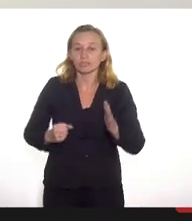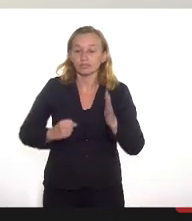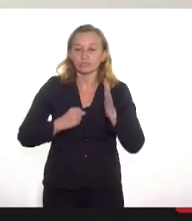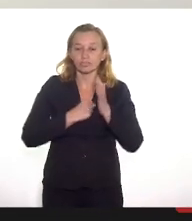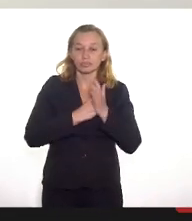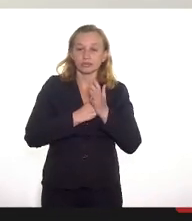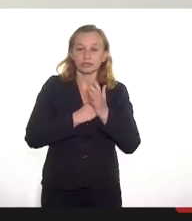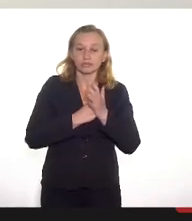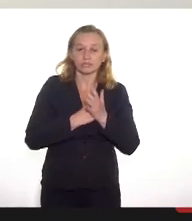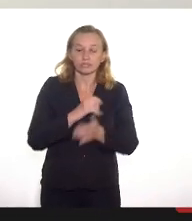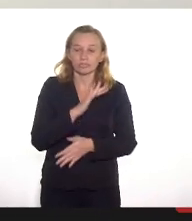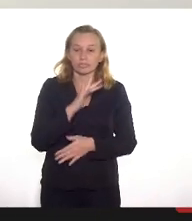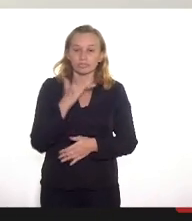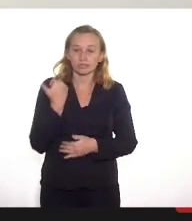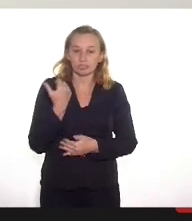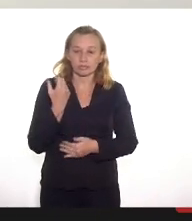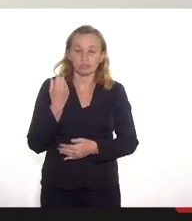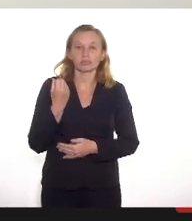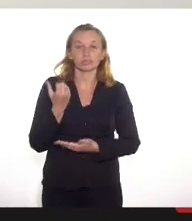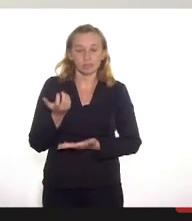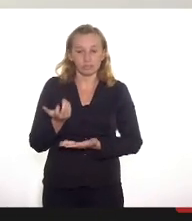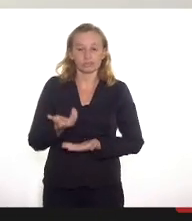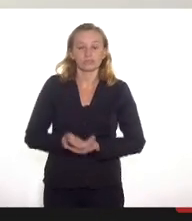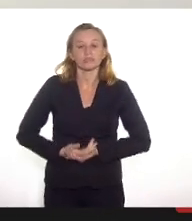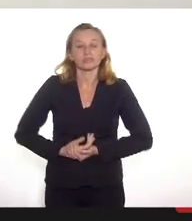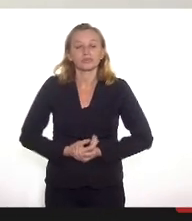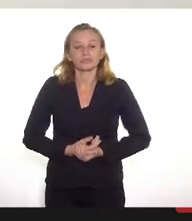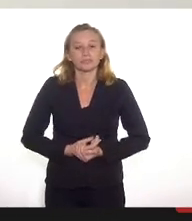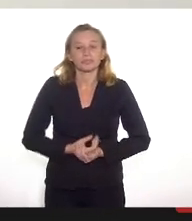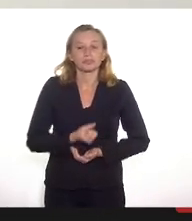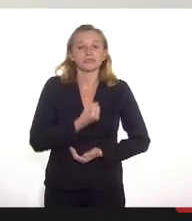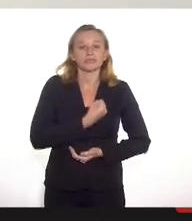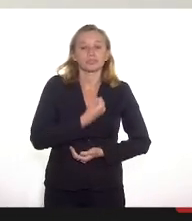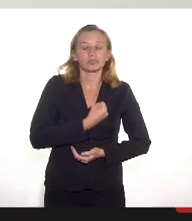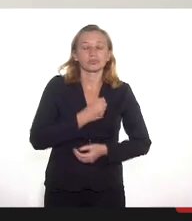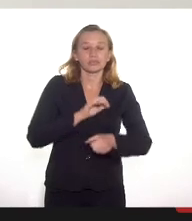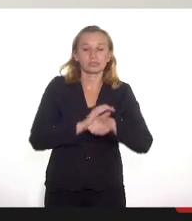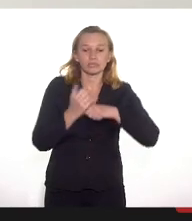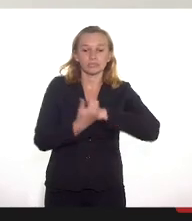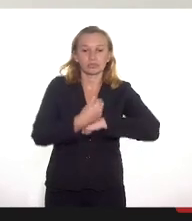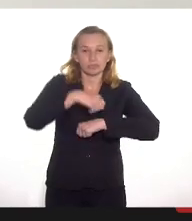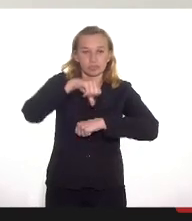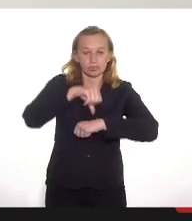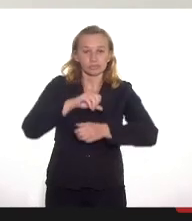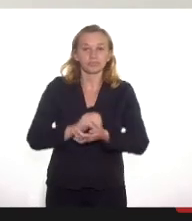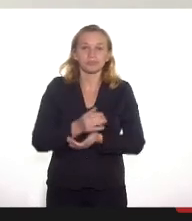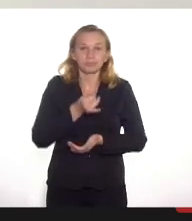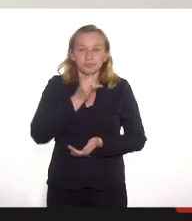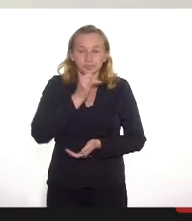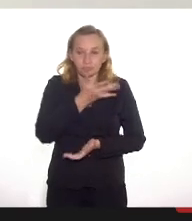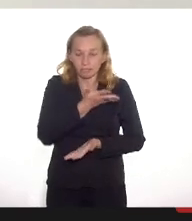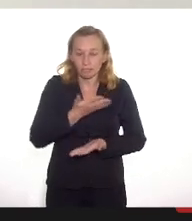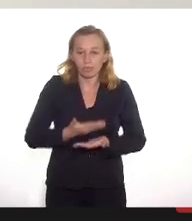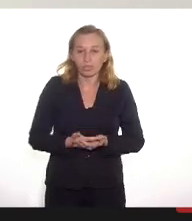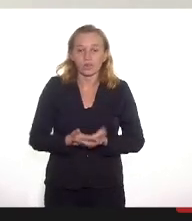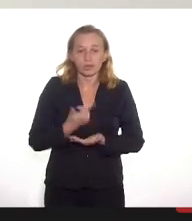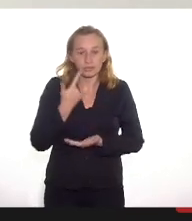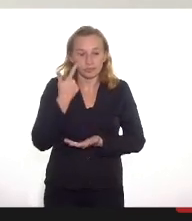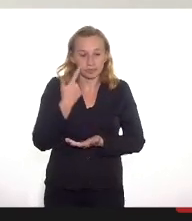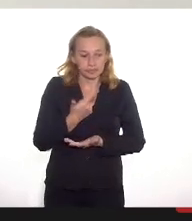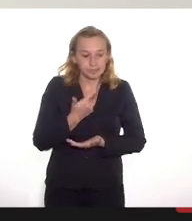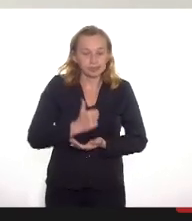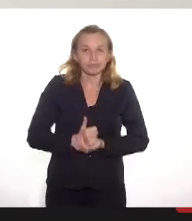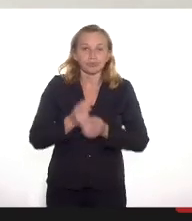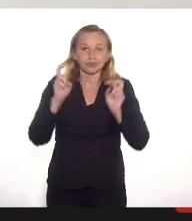da mortalidade o da letalidade da é da cor de 19 por exemplo quando a gente cruza aí